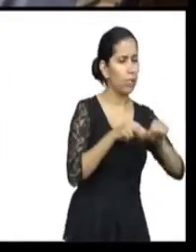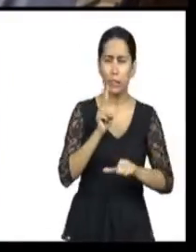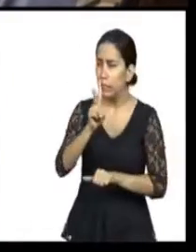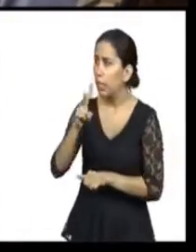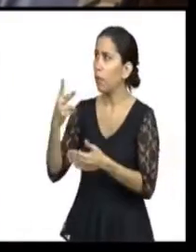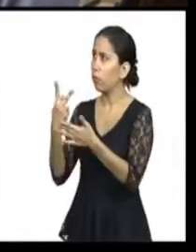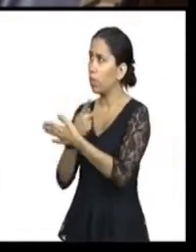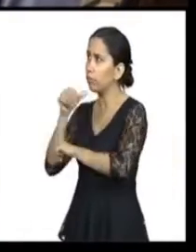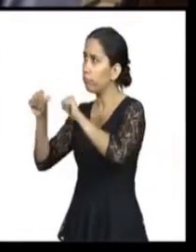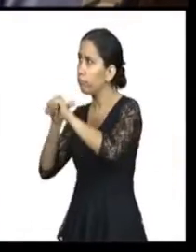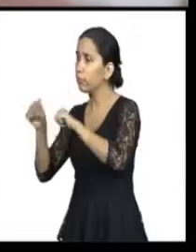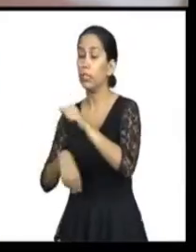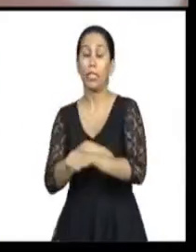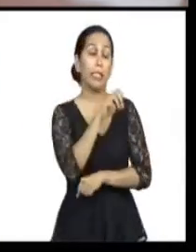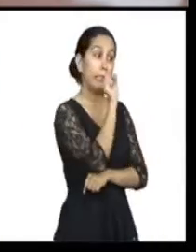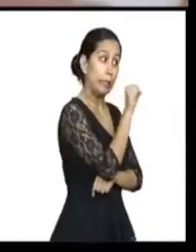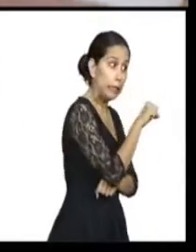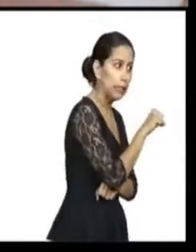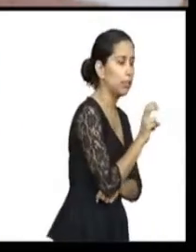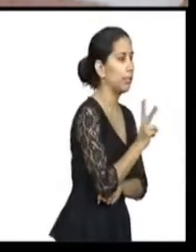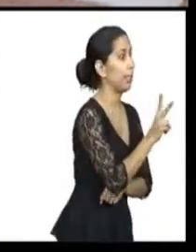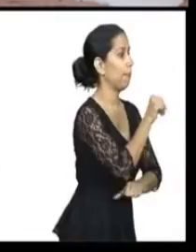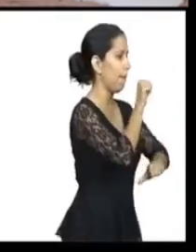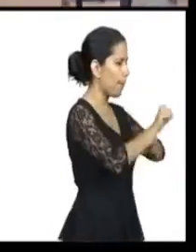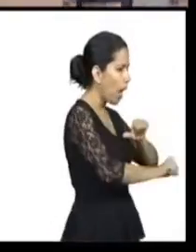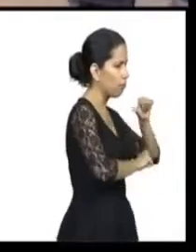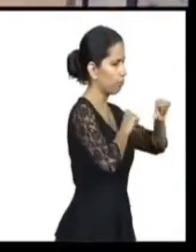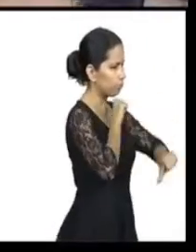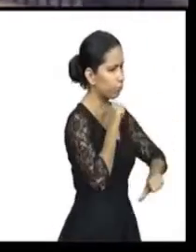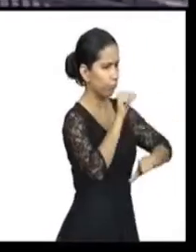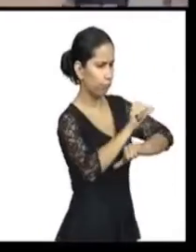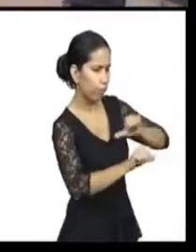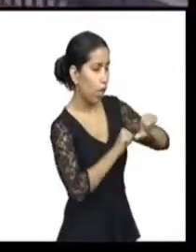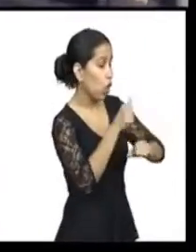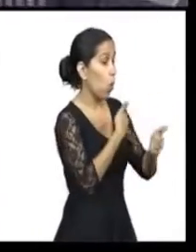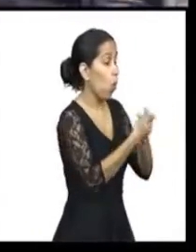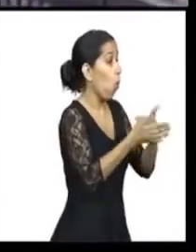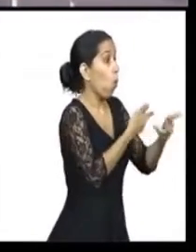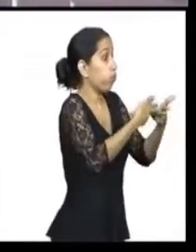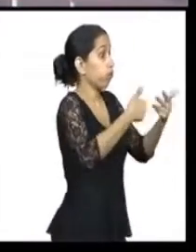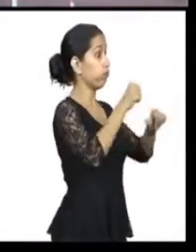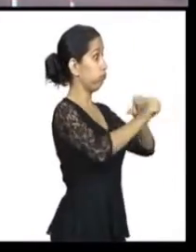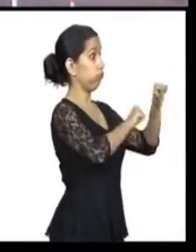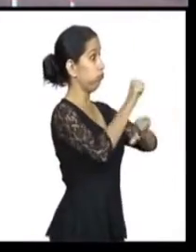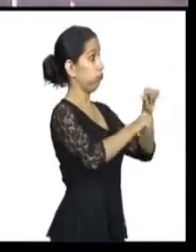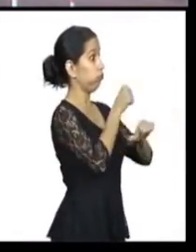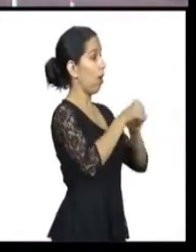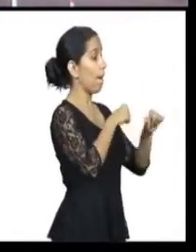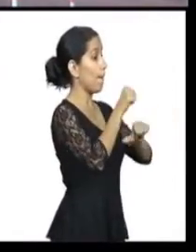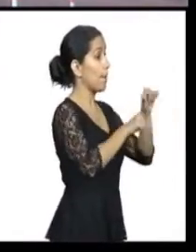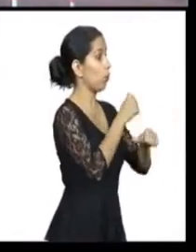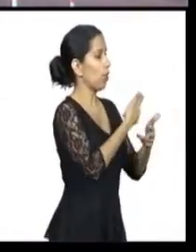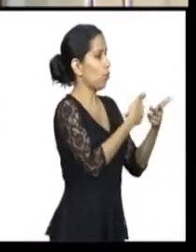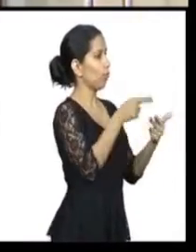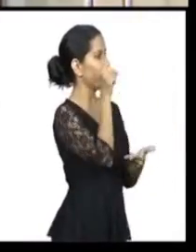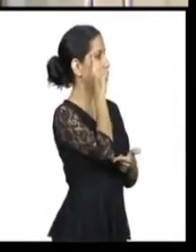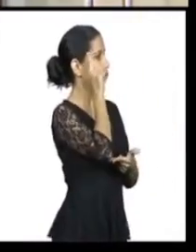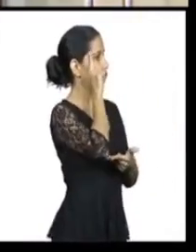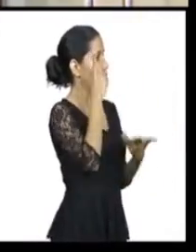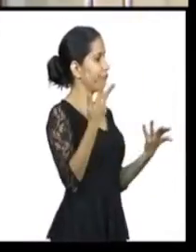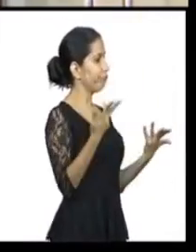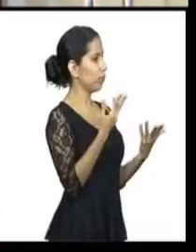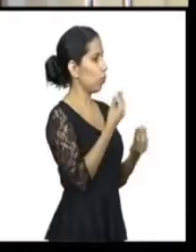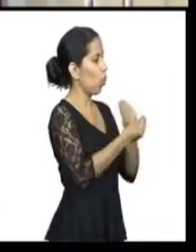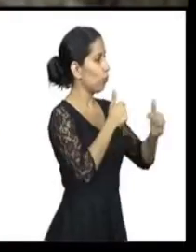de lavra ele é muito dinâmico, ou seja, ele pode estar mudando a qualquer momento. Então qualquer mudança que interfira na segurança dos motoristas, a gente tem que